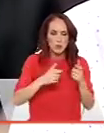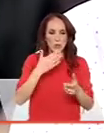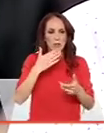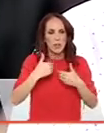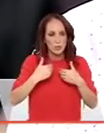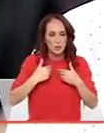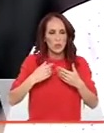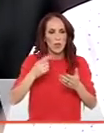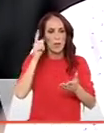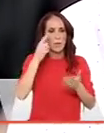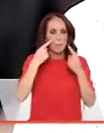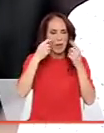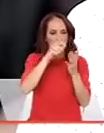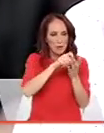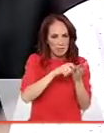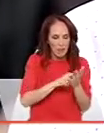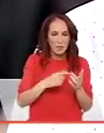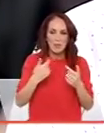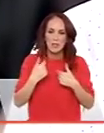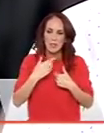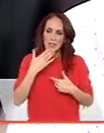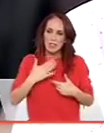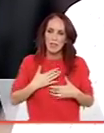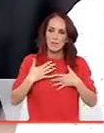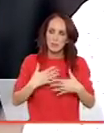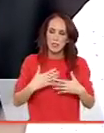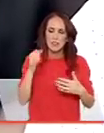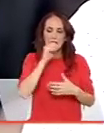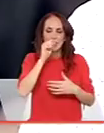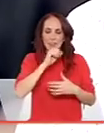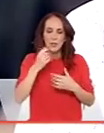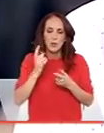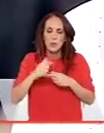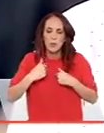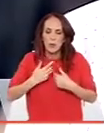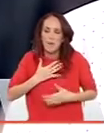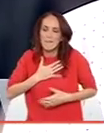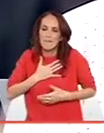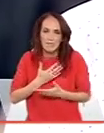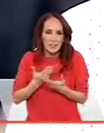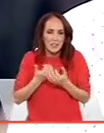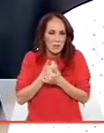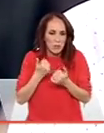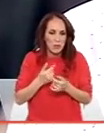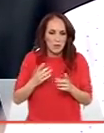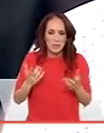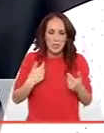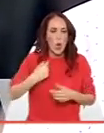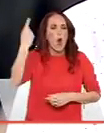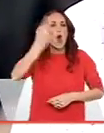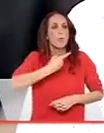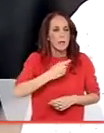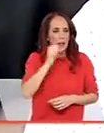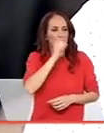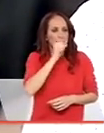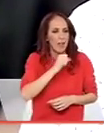permitem fazer aquilo que eu tenha sido a de fazer dística mente porque tenho o ideal estético ideal artístico num namoro não obrigo não